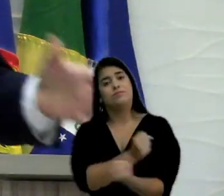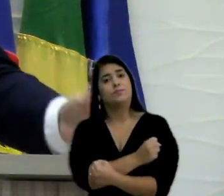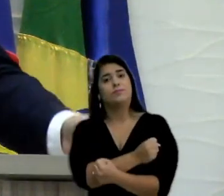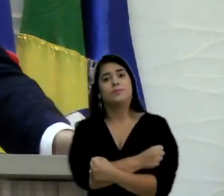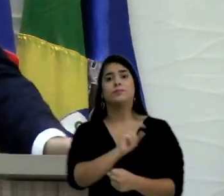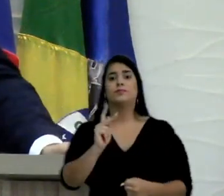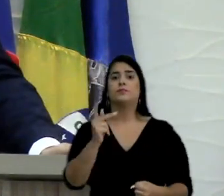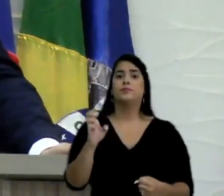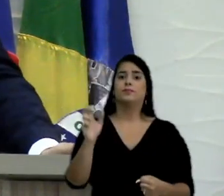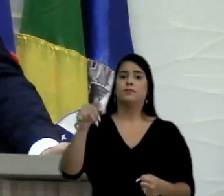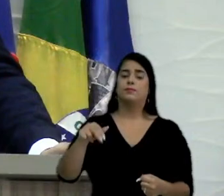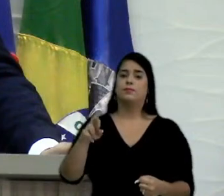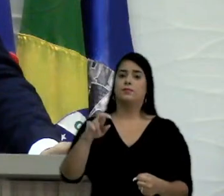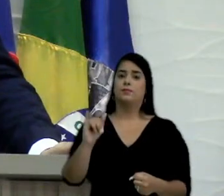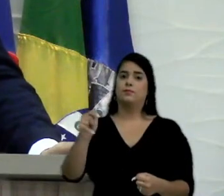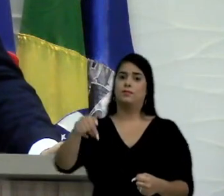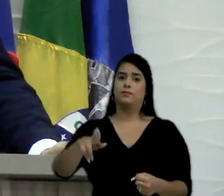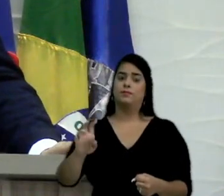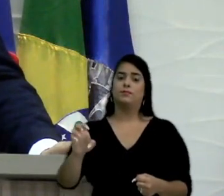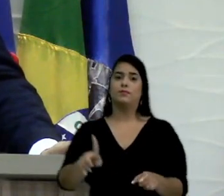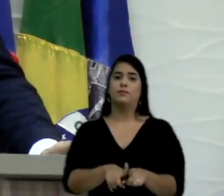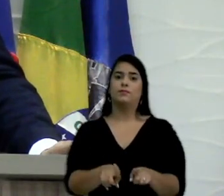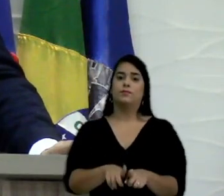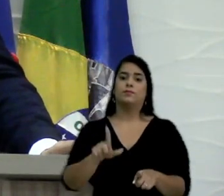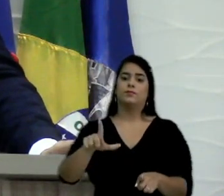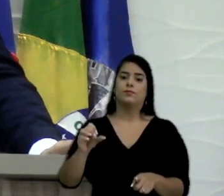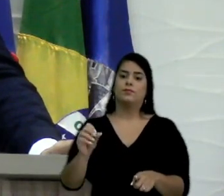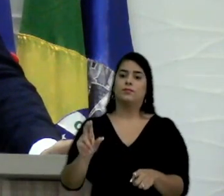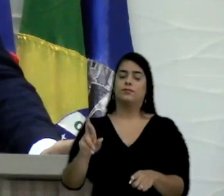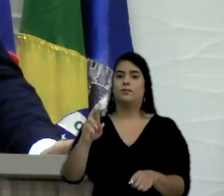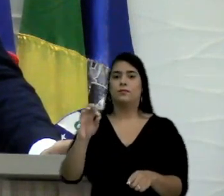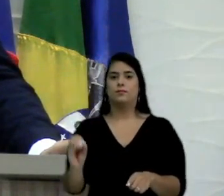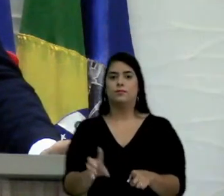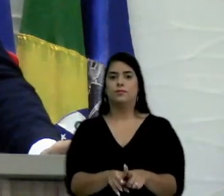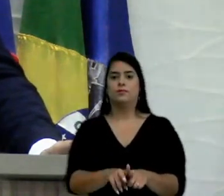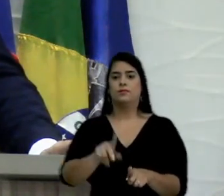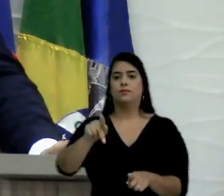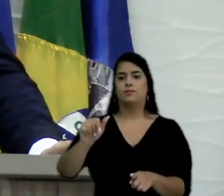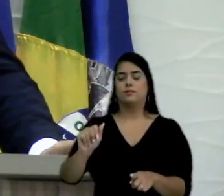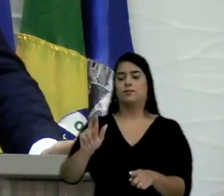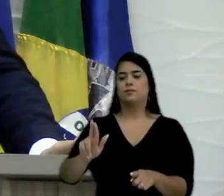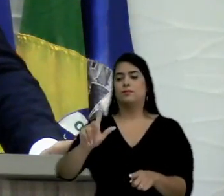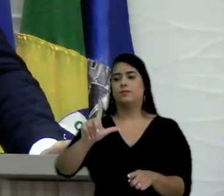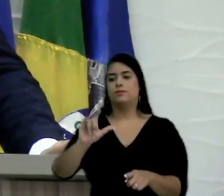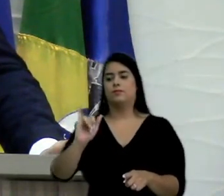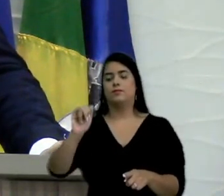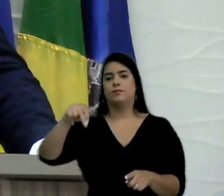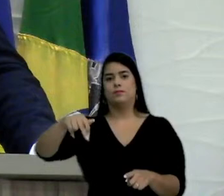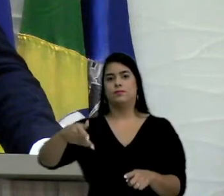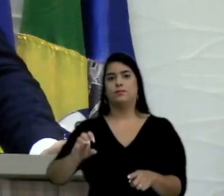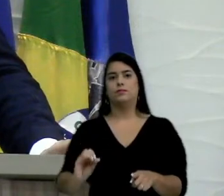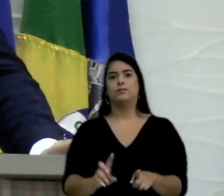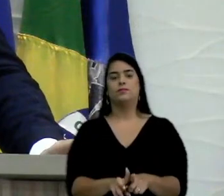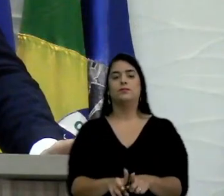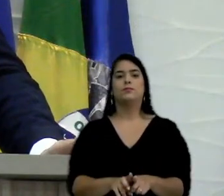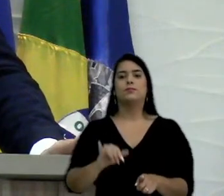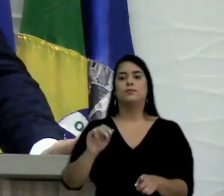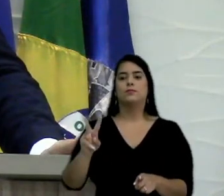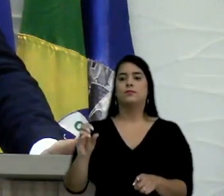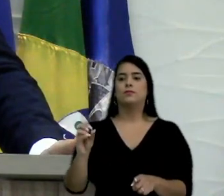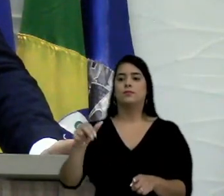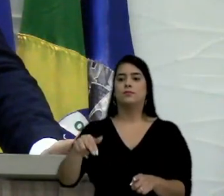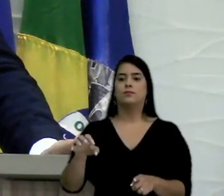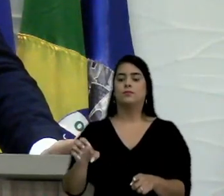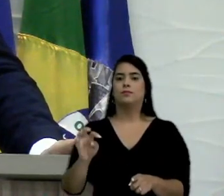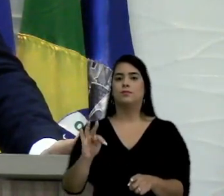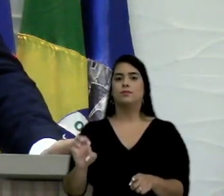Henrique Dias louro do carro de som Paulinho da Parmegiana como é conhecido Ivon Teobaldo